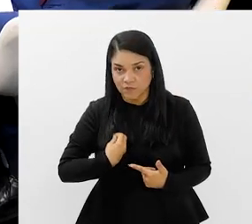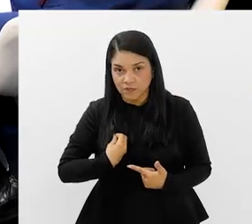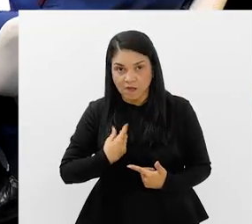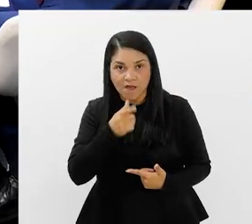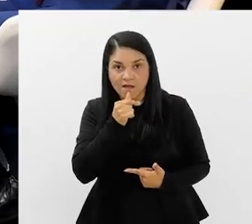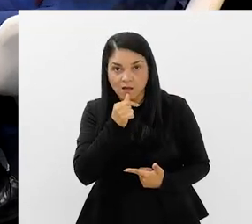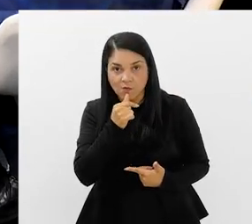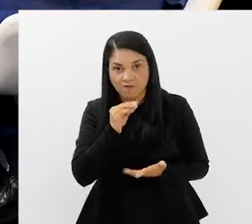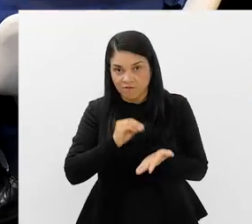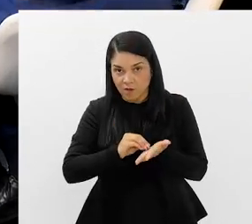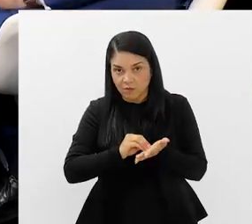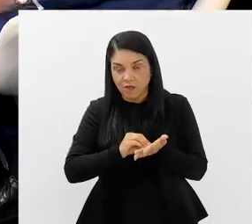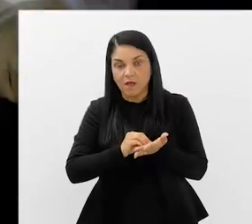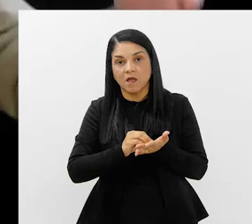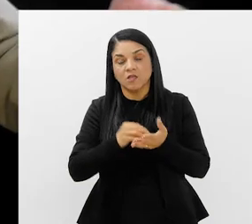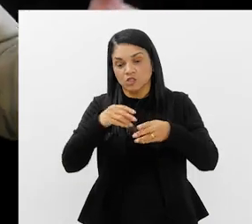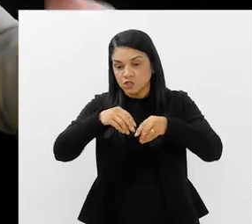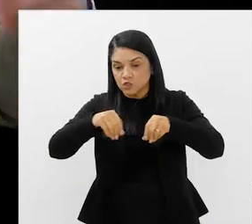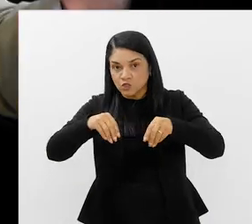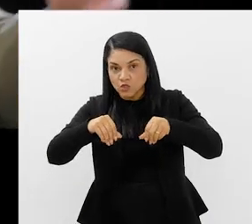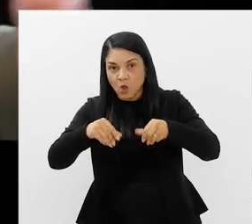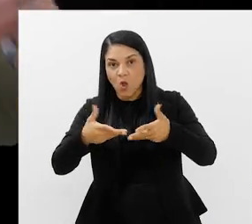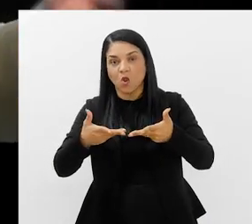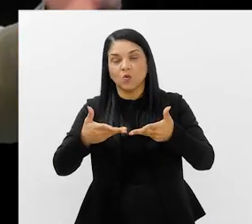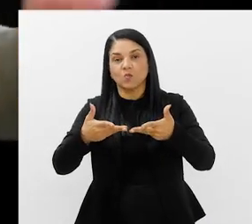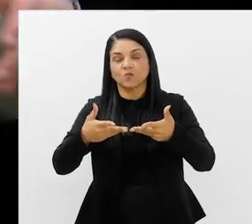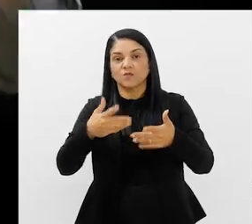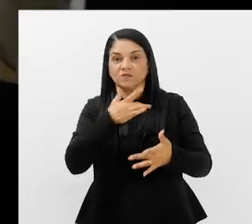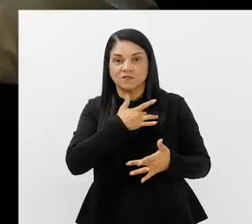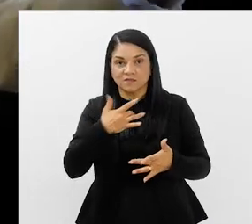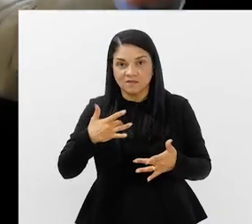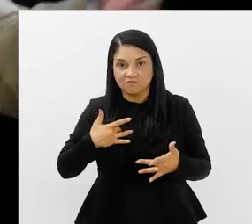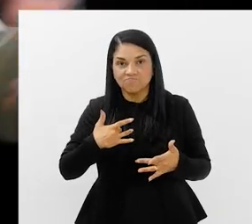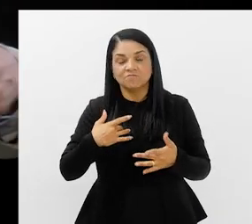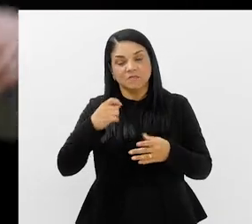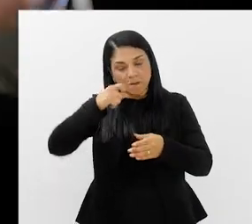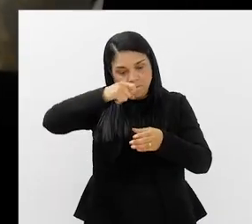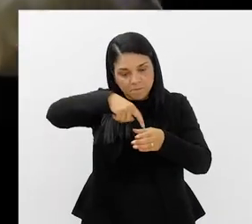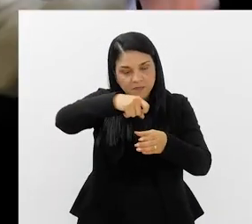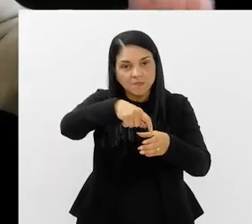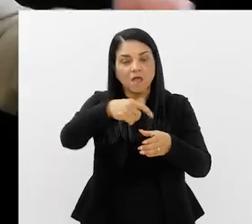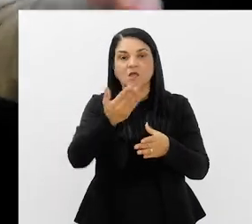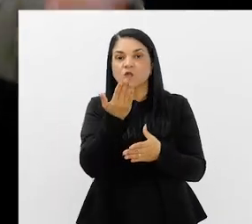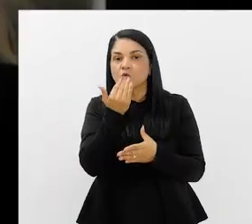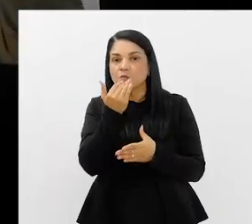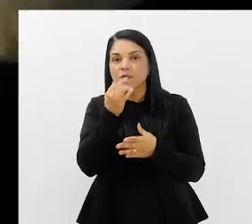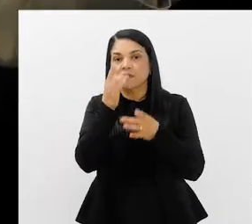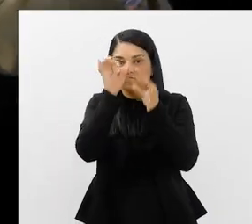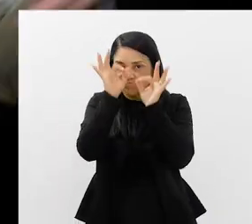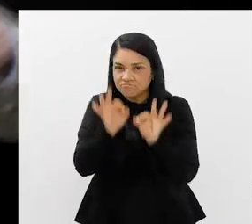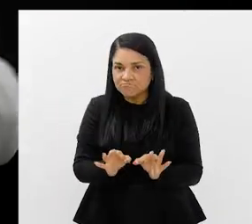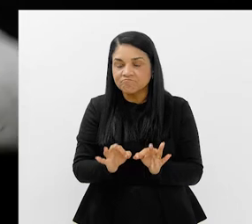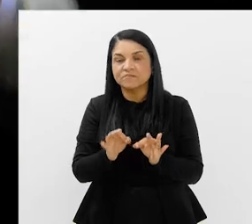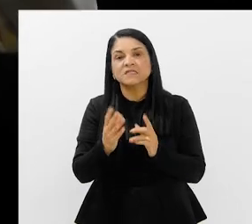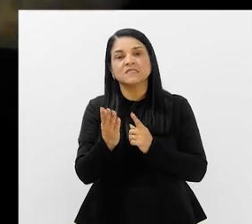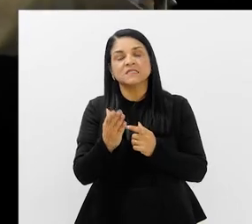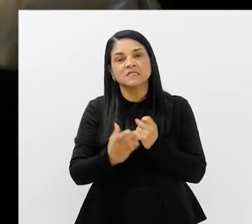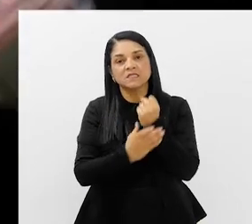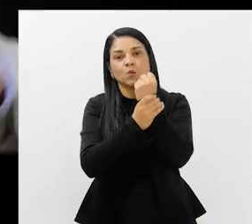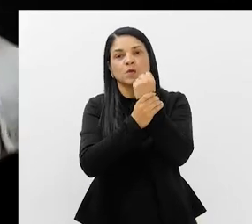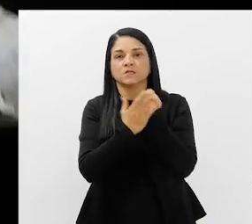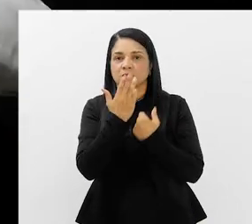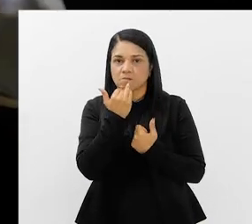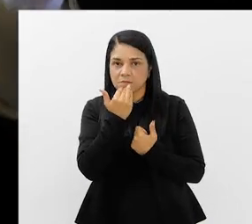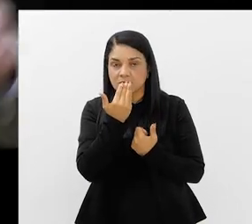não podemos viver sem solo limpo, não podemos viver sem terra saudável para a gente poder plantar, comer dignamente, ter